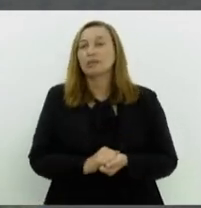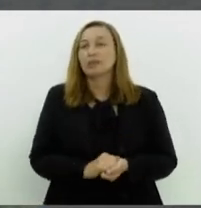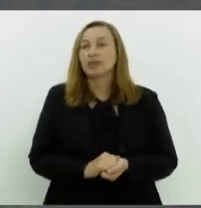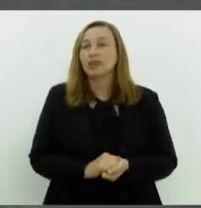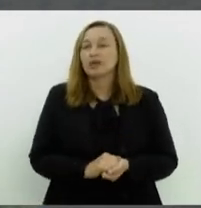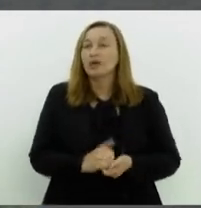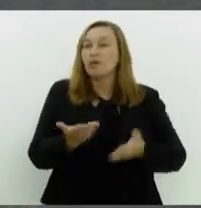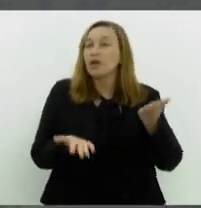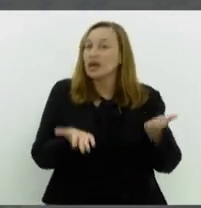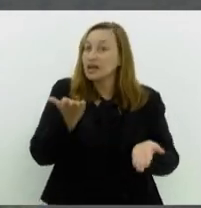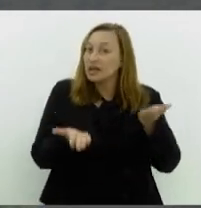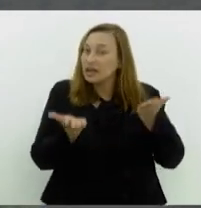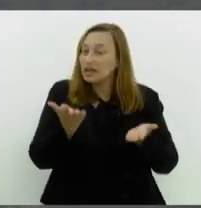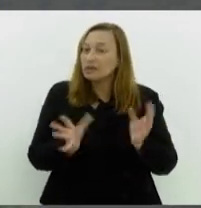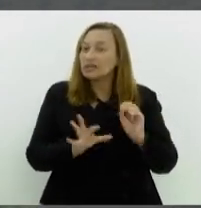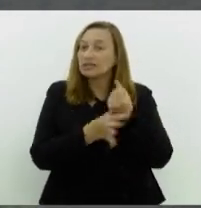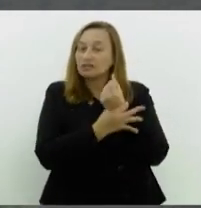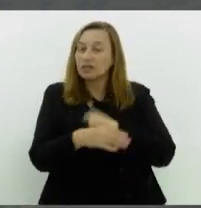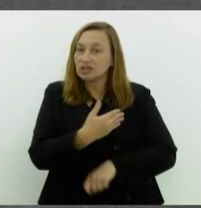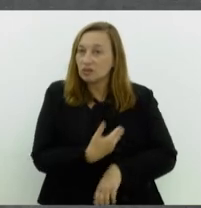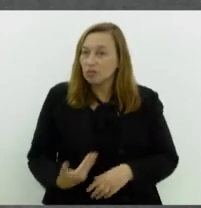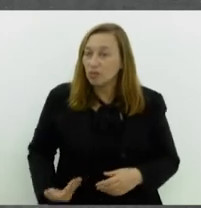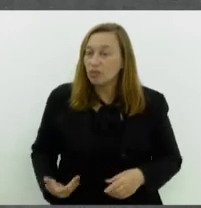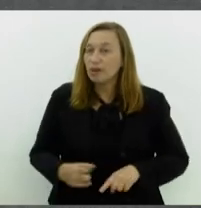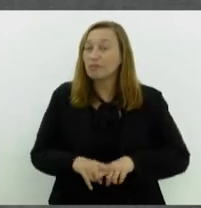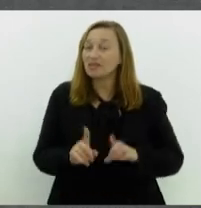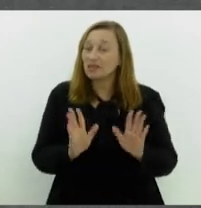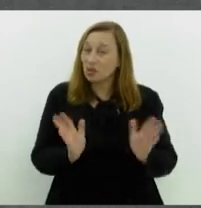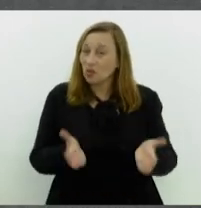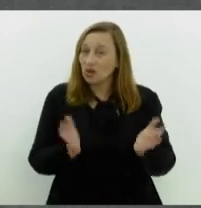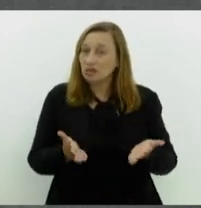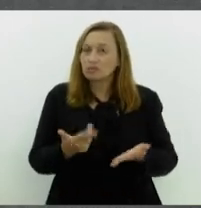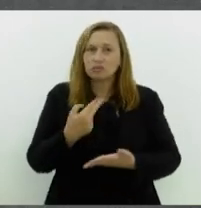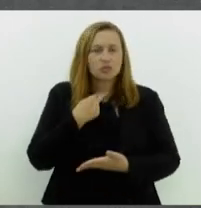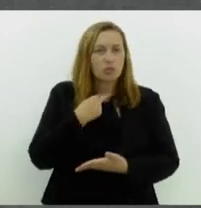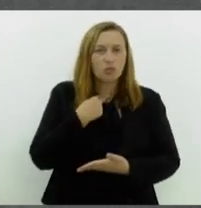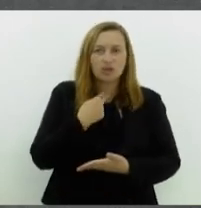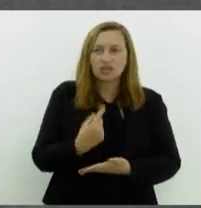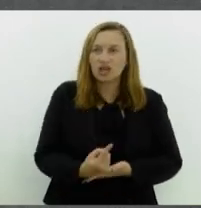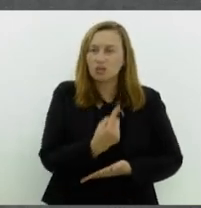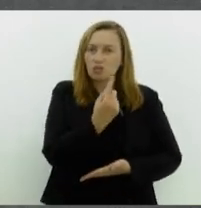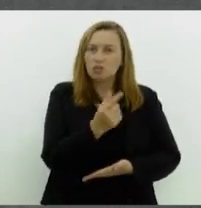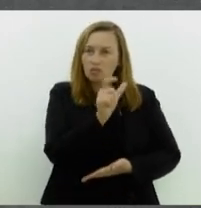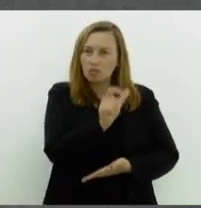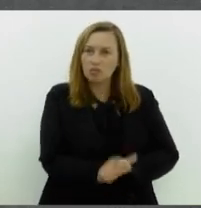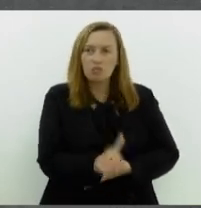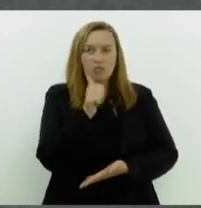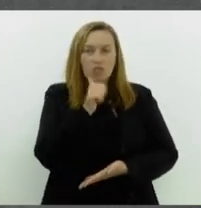o equilíbrio da nossa segurança pública. Agora, não pode ter uma policial penal, mulher, que tinha tudo para fazer